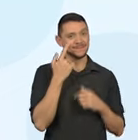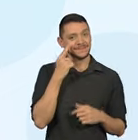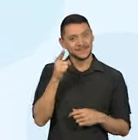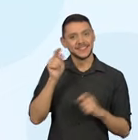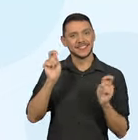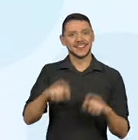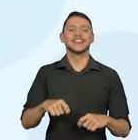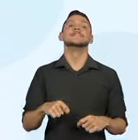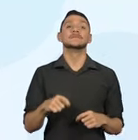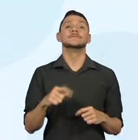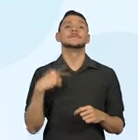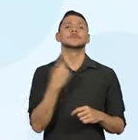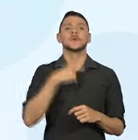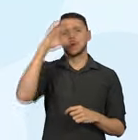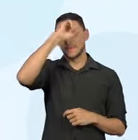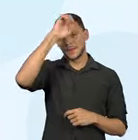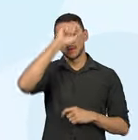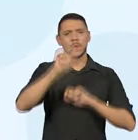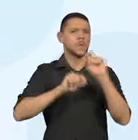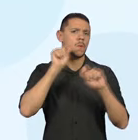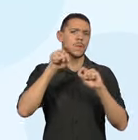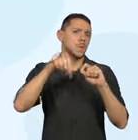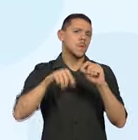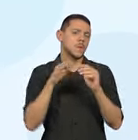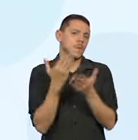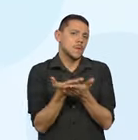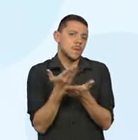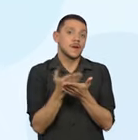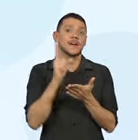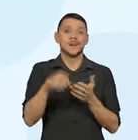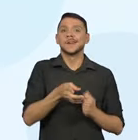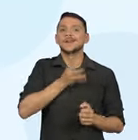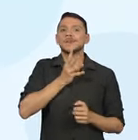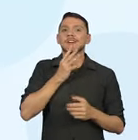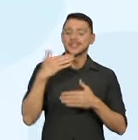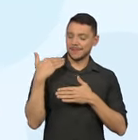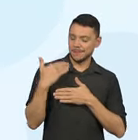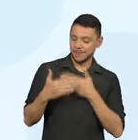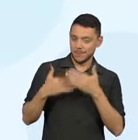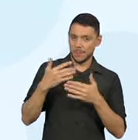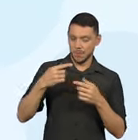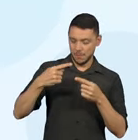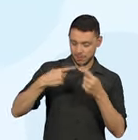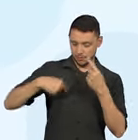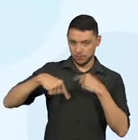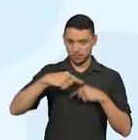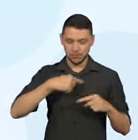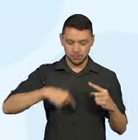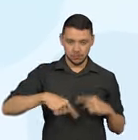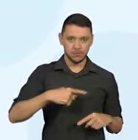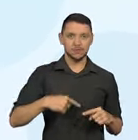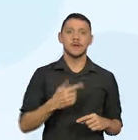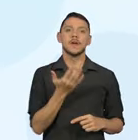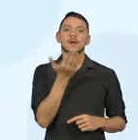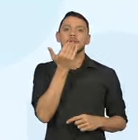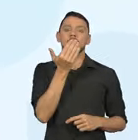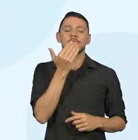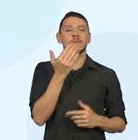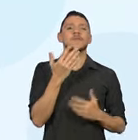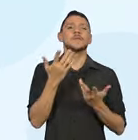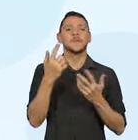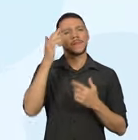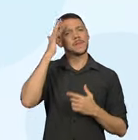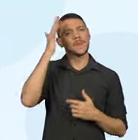vamos aprender? Nesta aula, vamos conhecer mais sobre o processo de digestão dos alimentos, considerando o